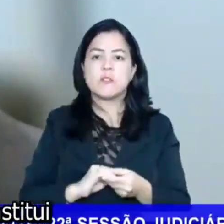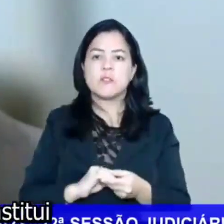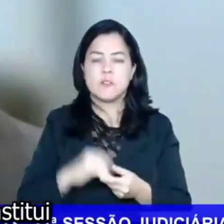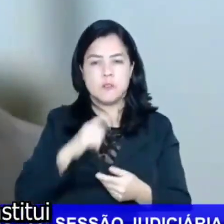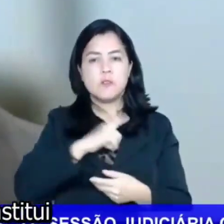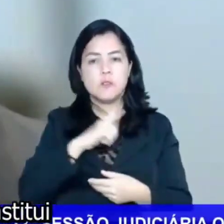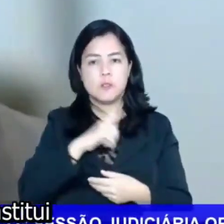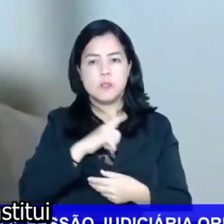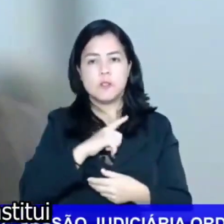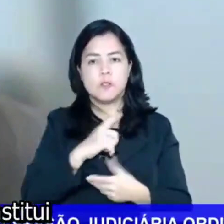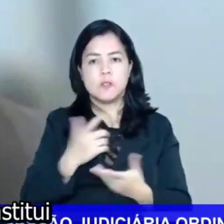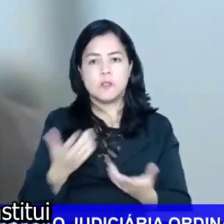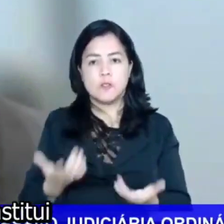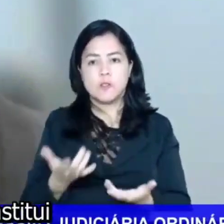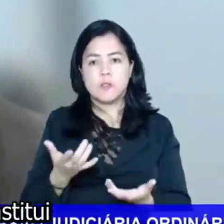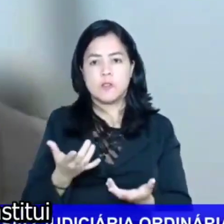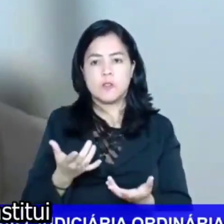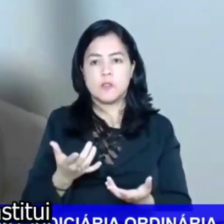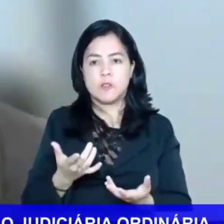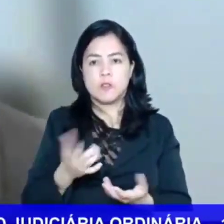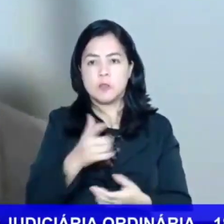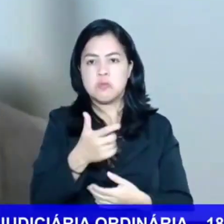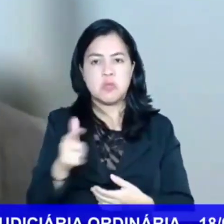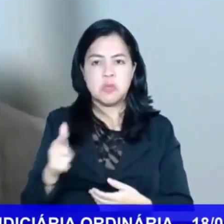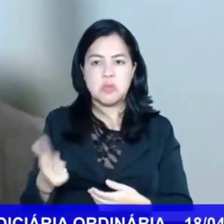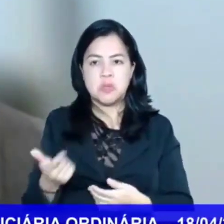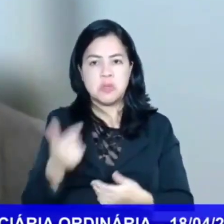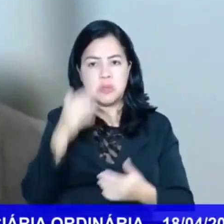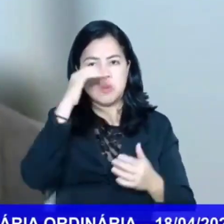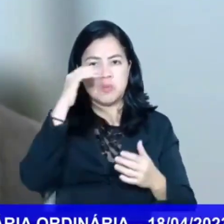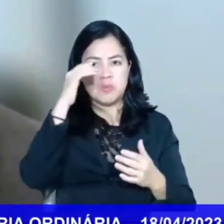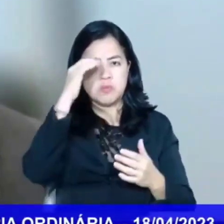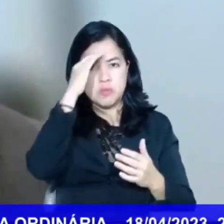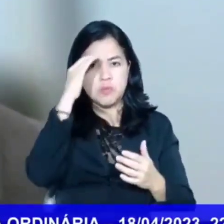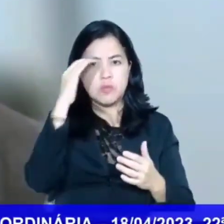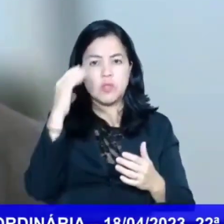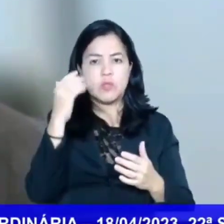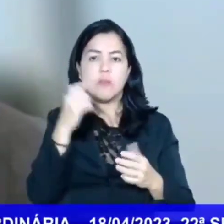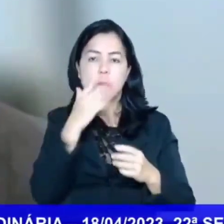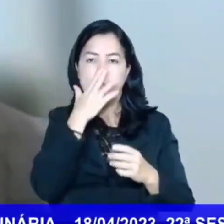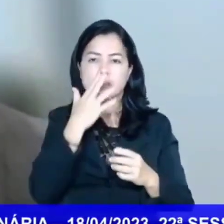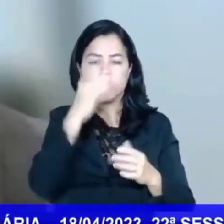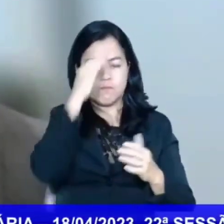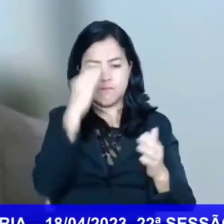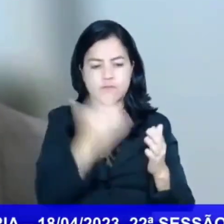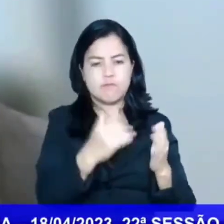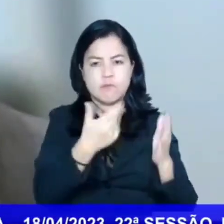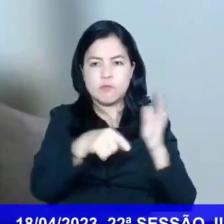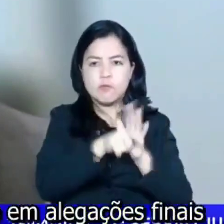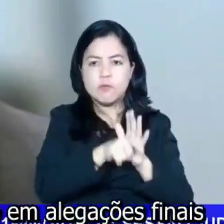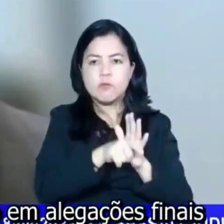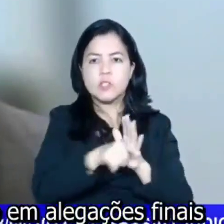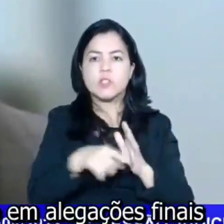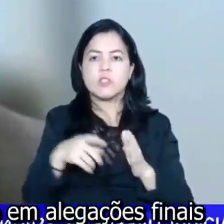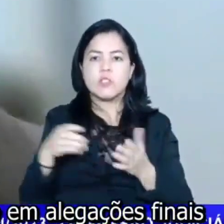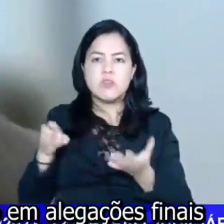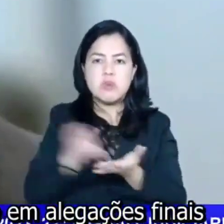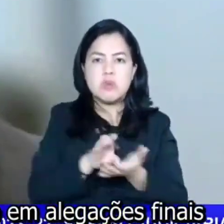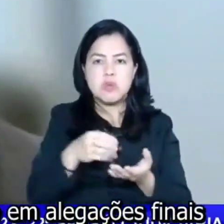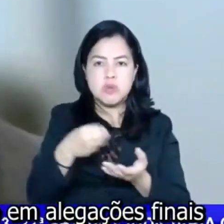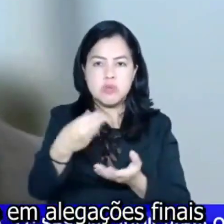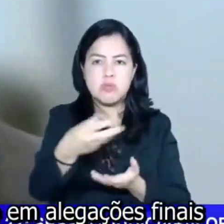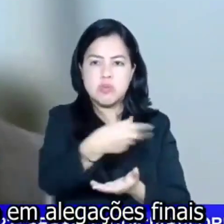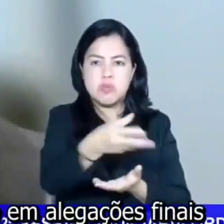AIGE não é o meio adequado, não constitui o meio adequado para questionar distribuição de férias. E